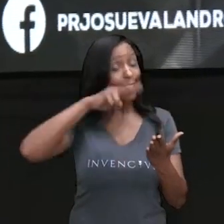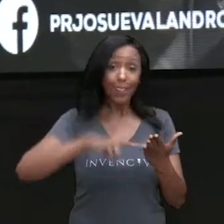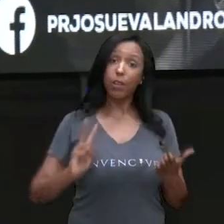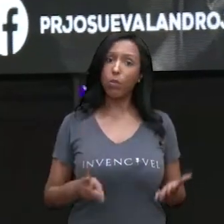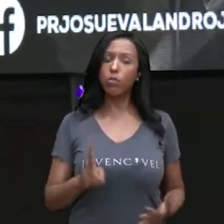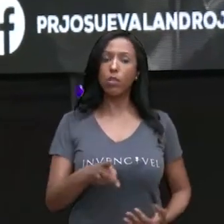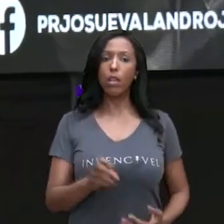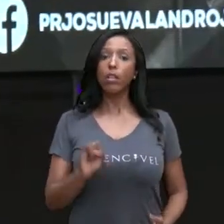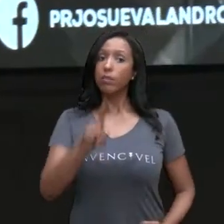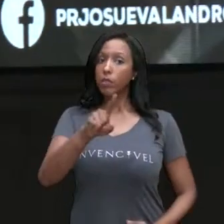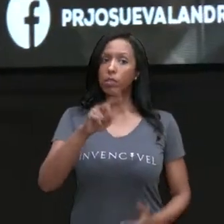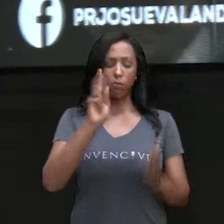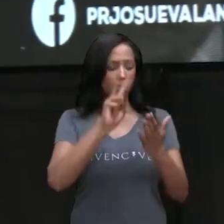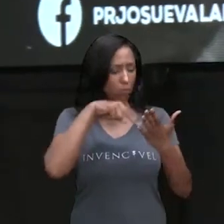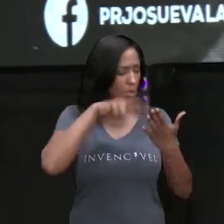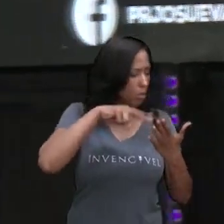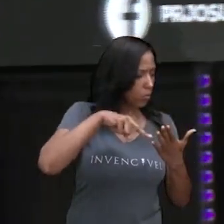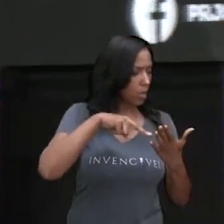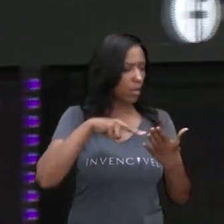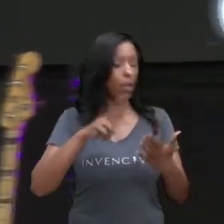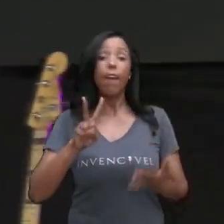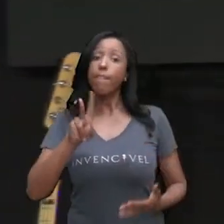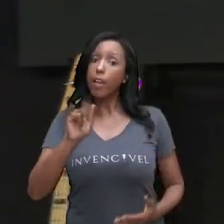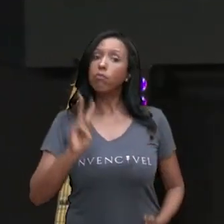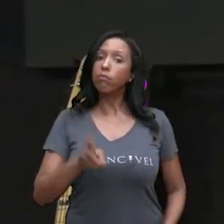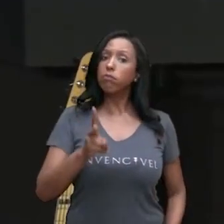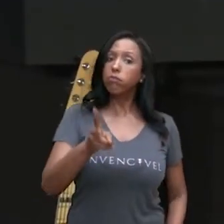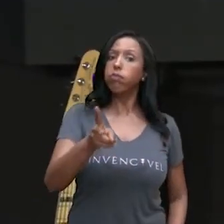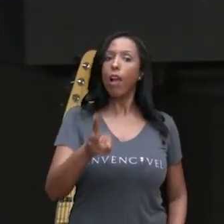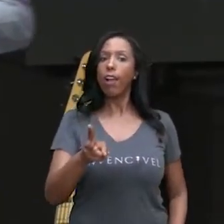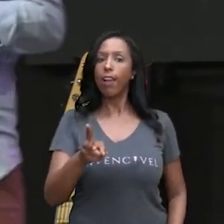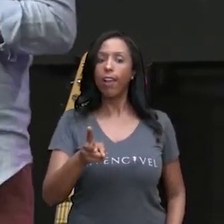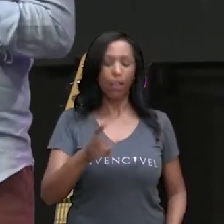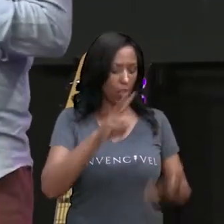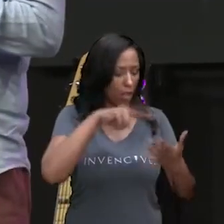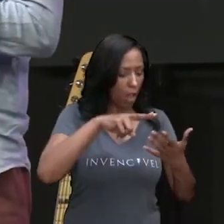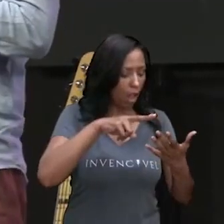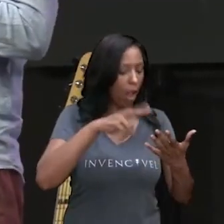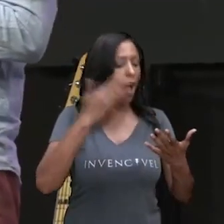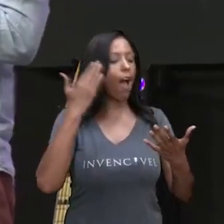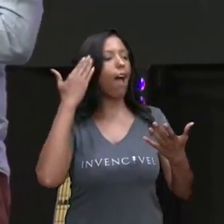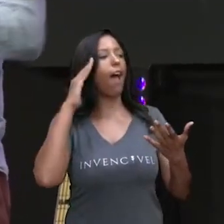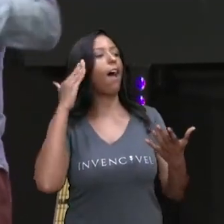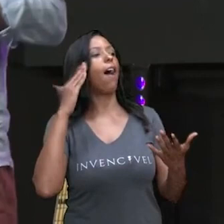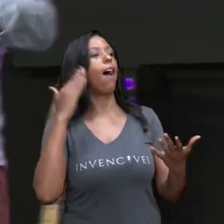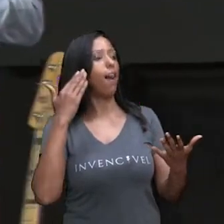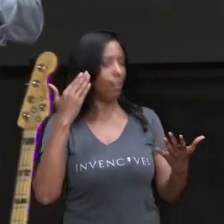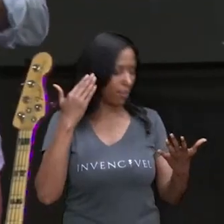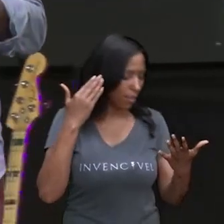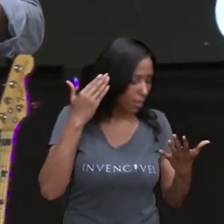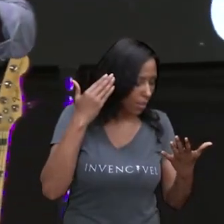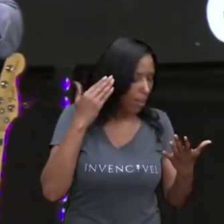você vai entendendo. Às vezes você lê um texto hoje, não entende muito bem. Aí você lê um outro, quando você lê esse aqui de novo, aquele lá te